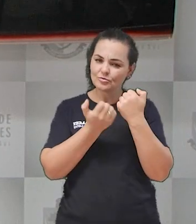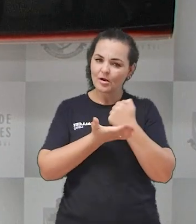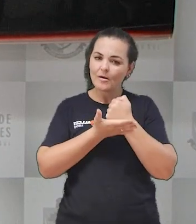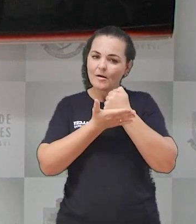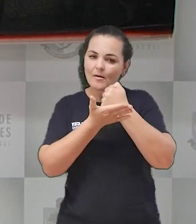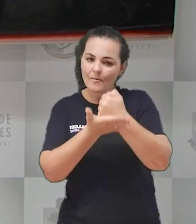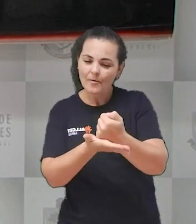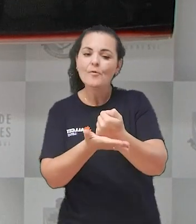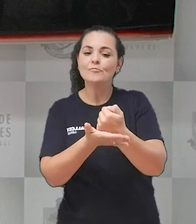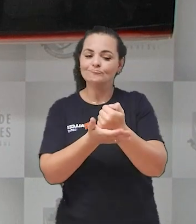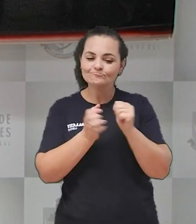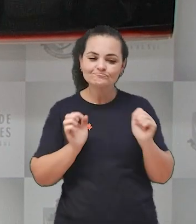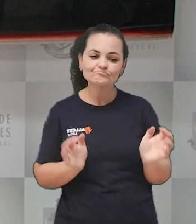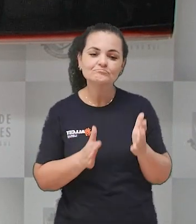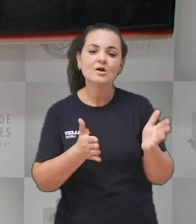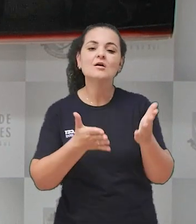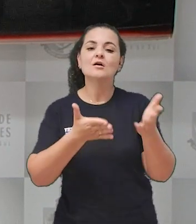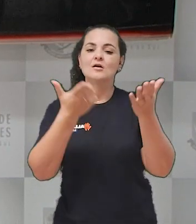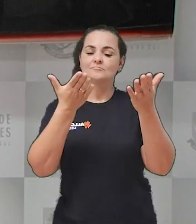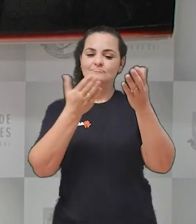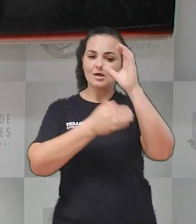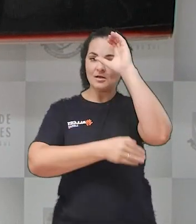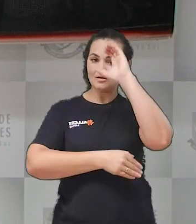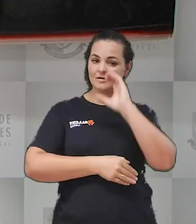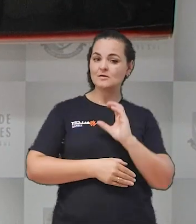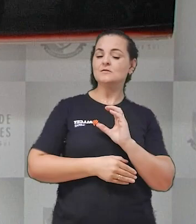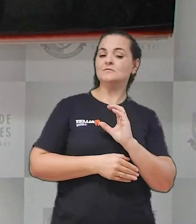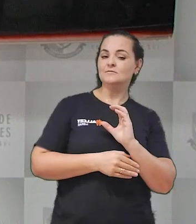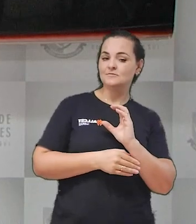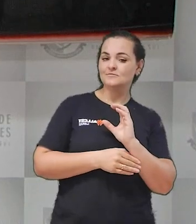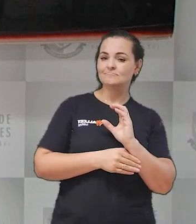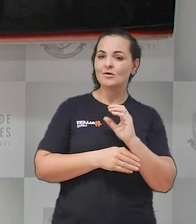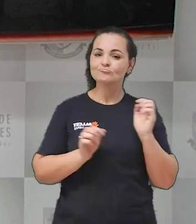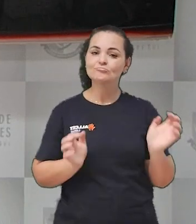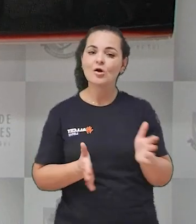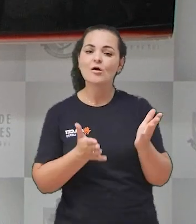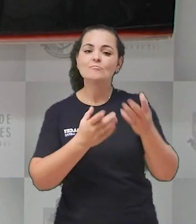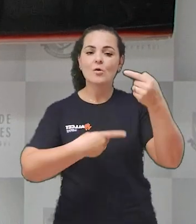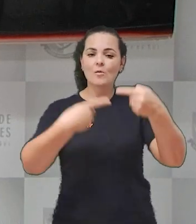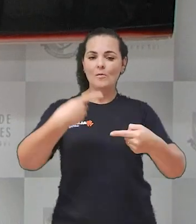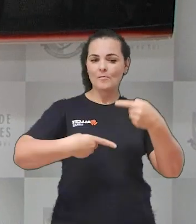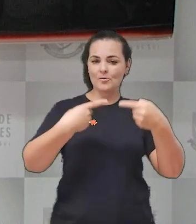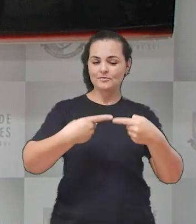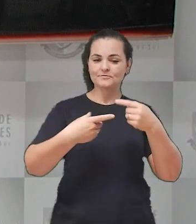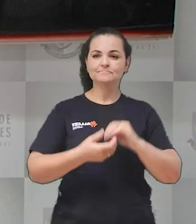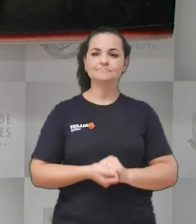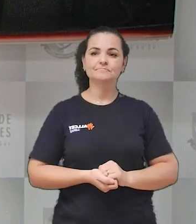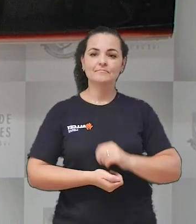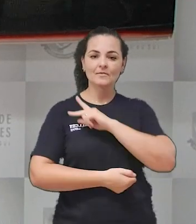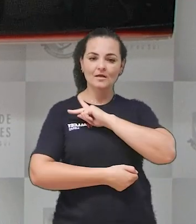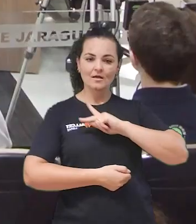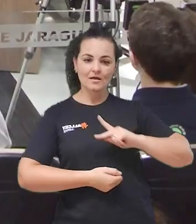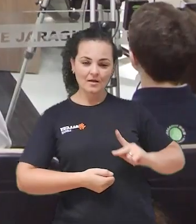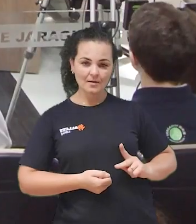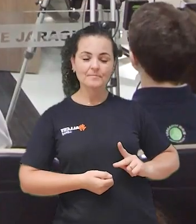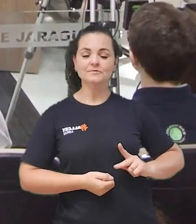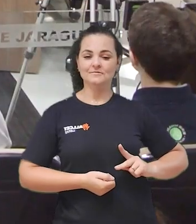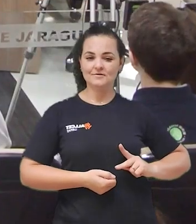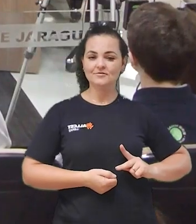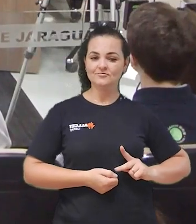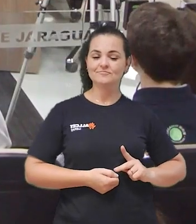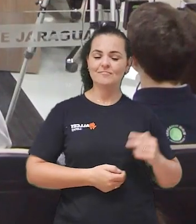proporcionar essa experiência de aprendizado e engajamento Cívico aos jovens envolvidos na política local